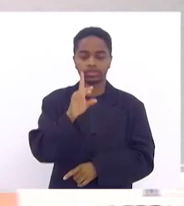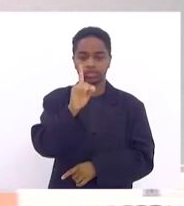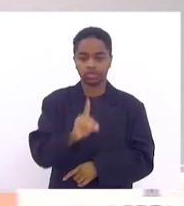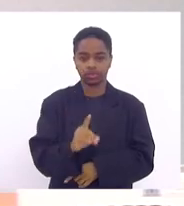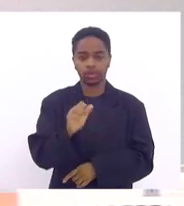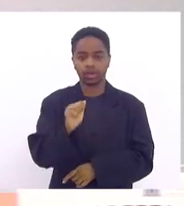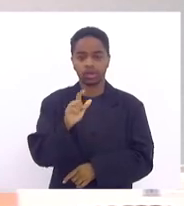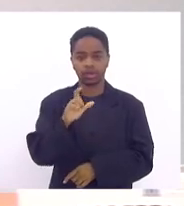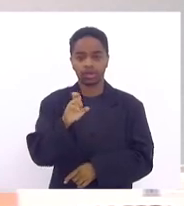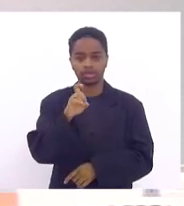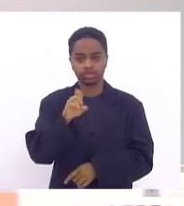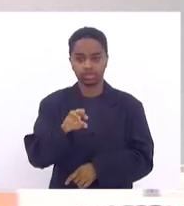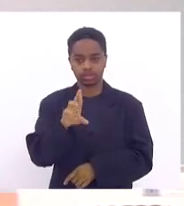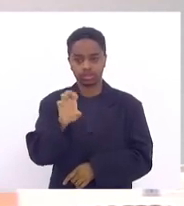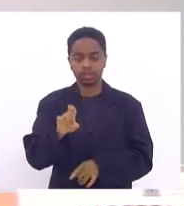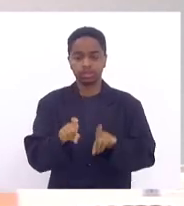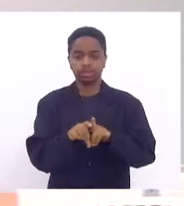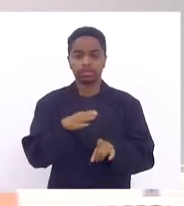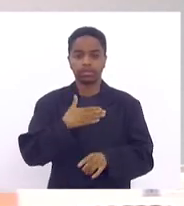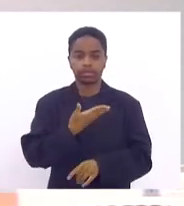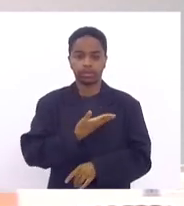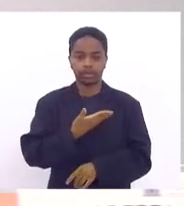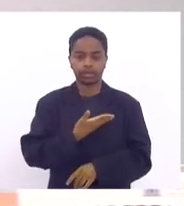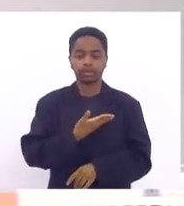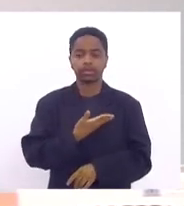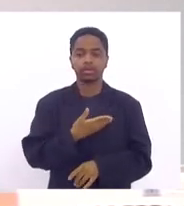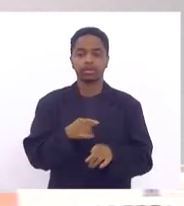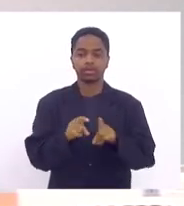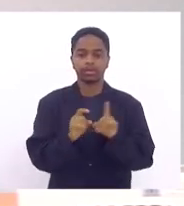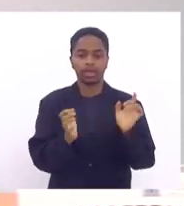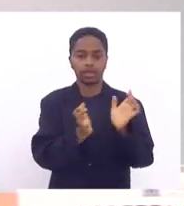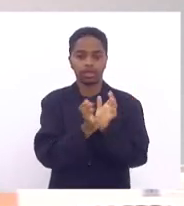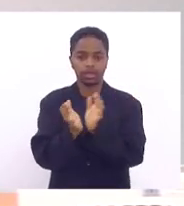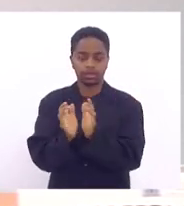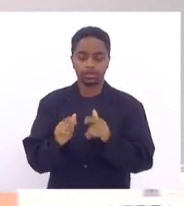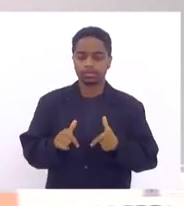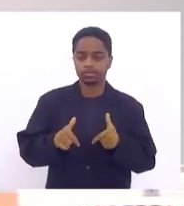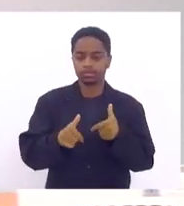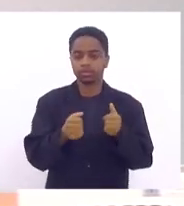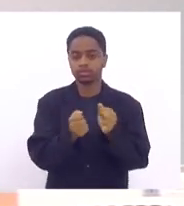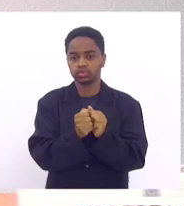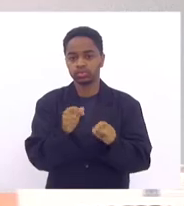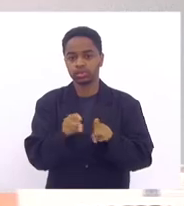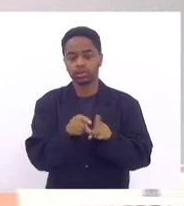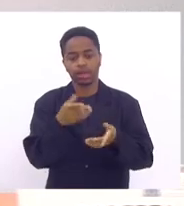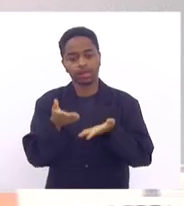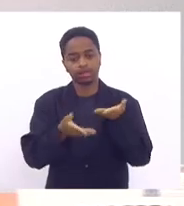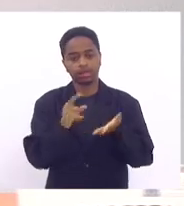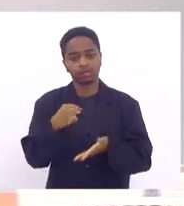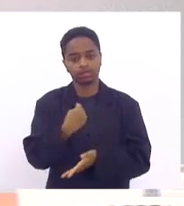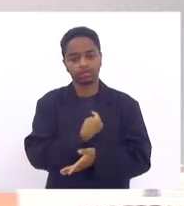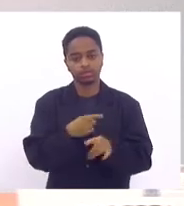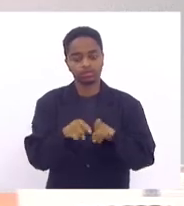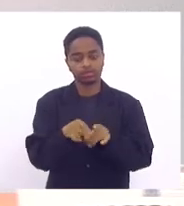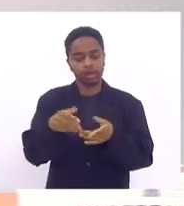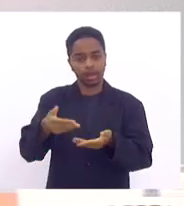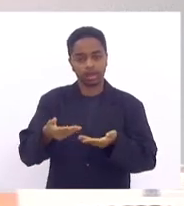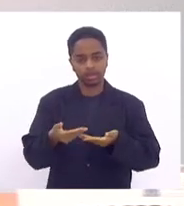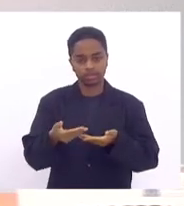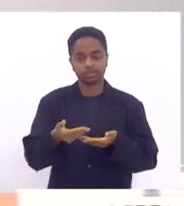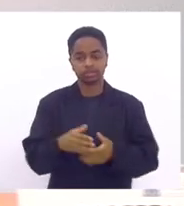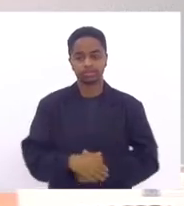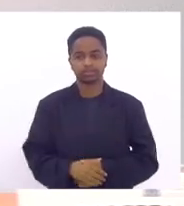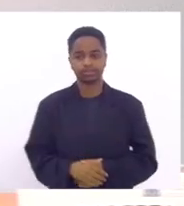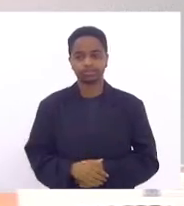Bastos da minha querida amiga Dani Abreu e toda a sua equipe sempre nos atendendo nos nos recebendo de bom